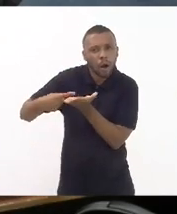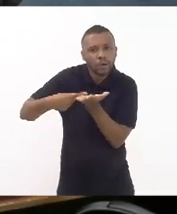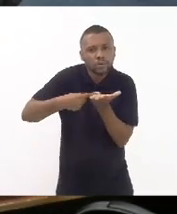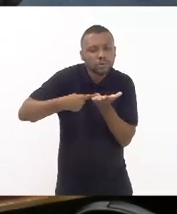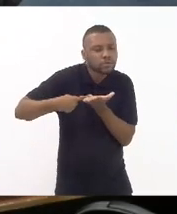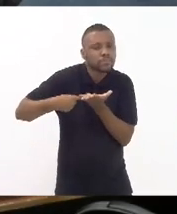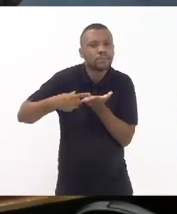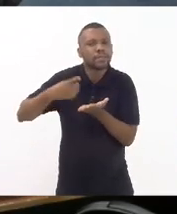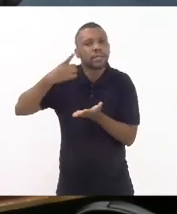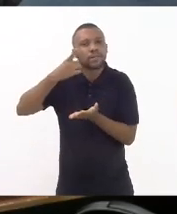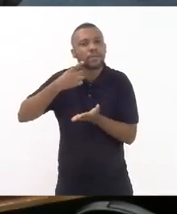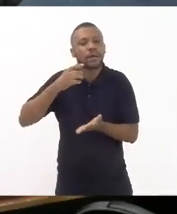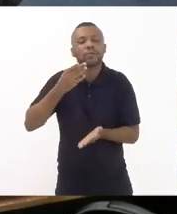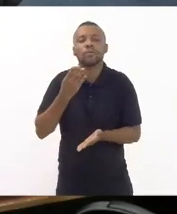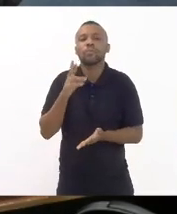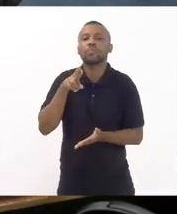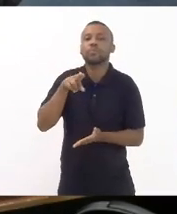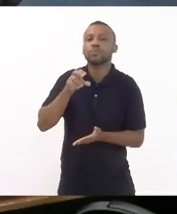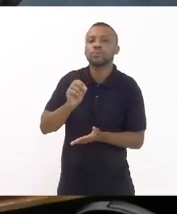Deputado Bruno Dauari.